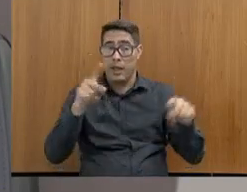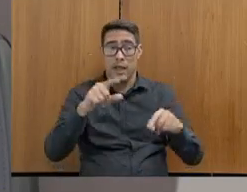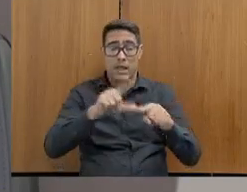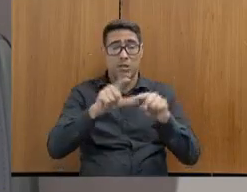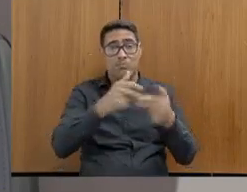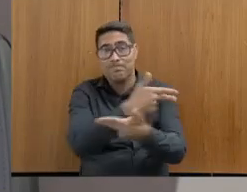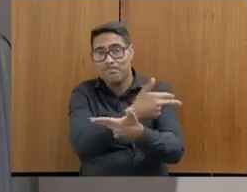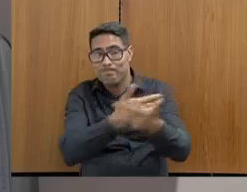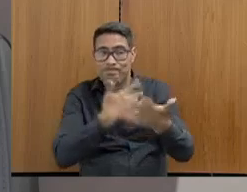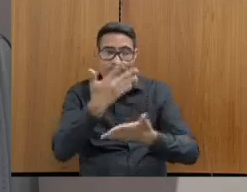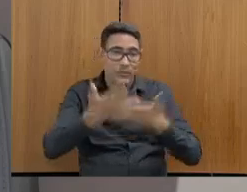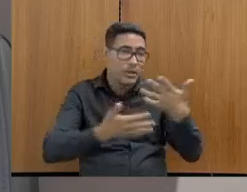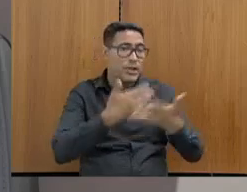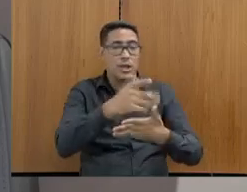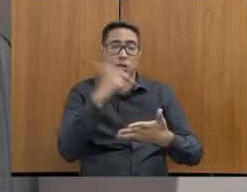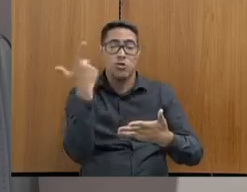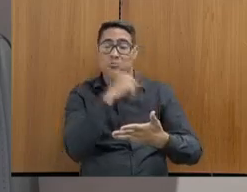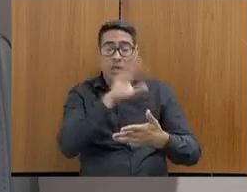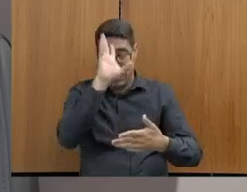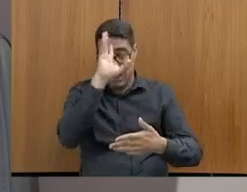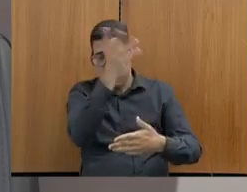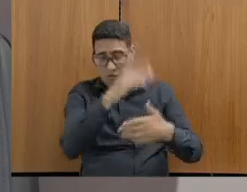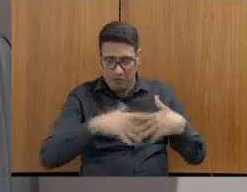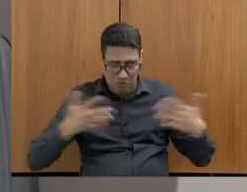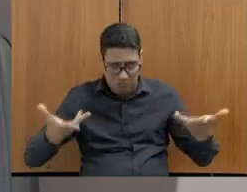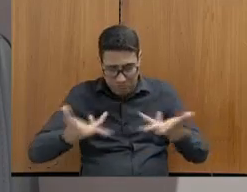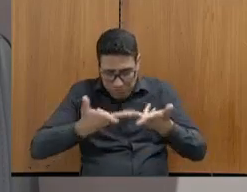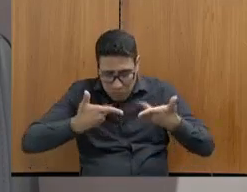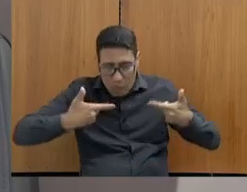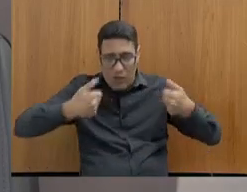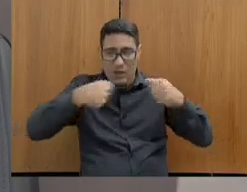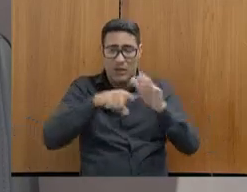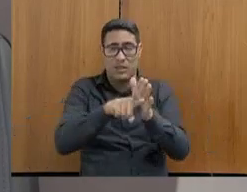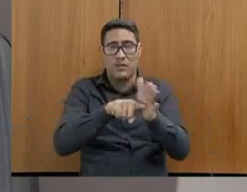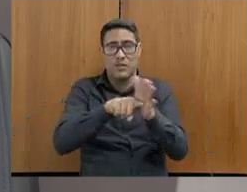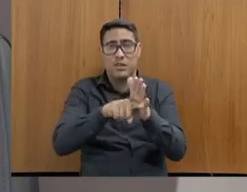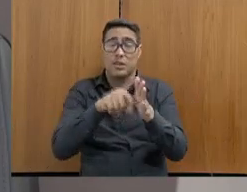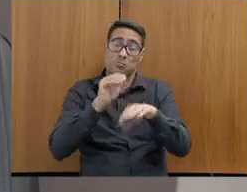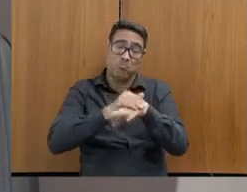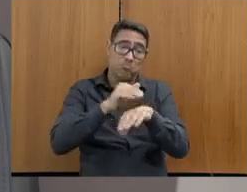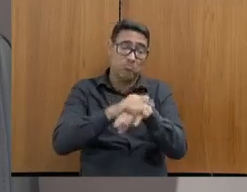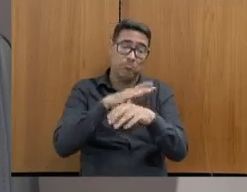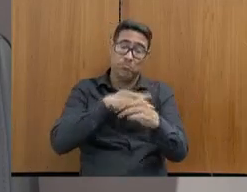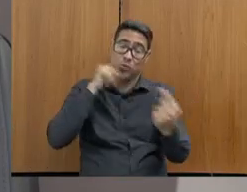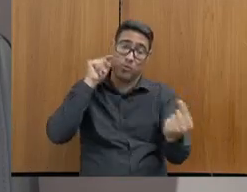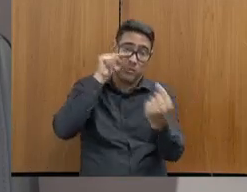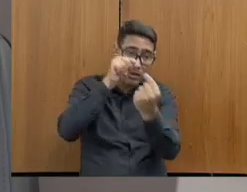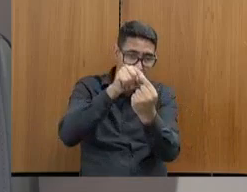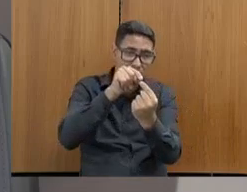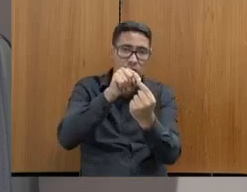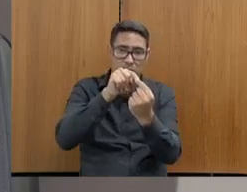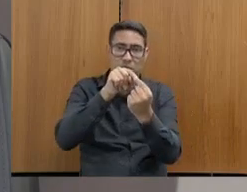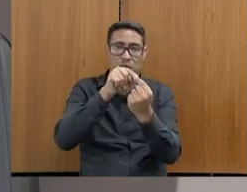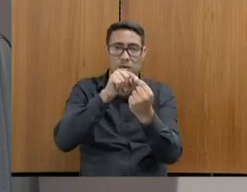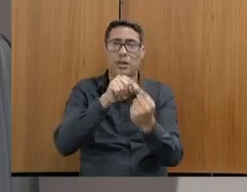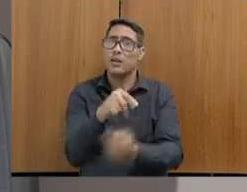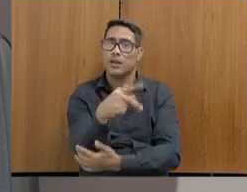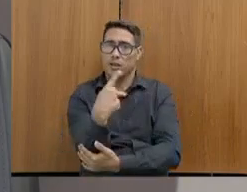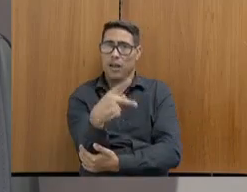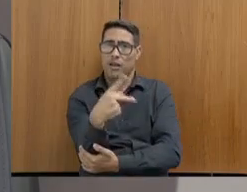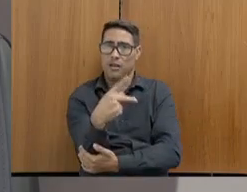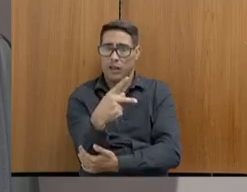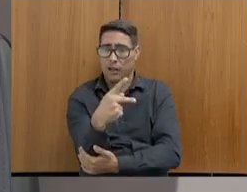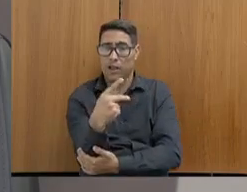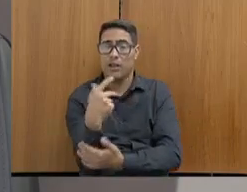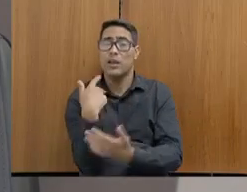qualidade investigativa porque o nosso objetivo para além do ensinamento daquele acusado da prática